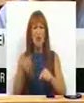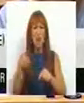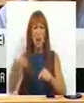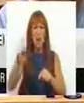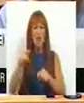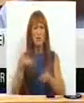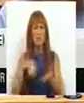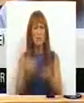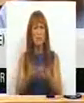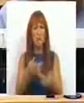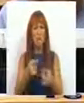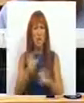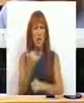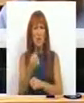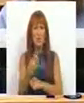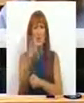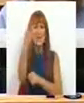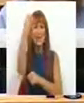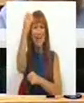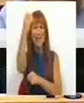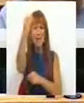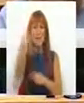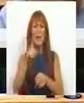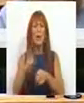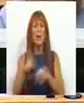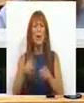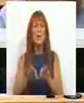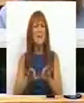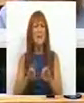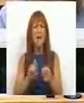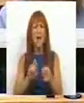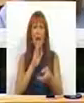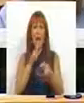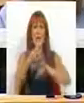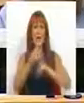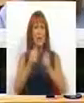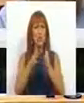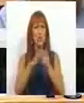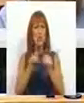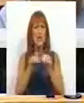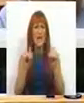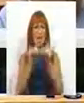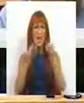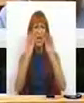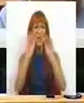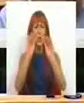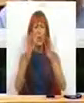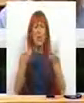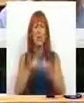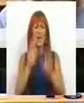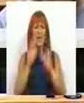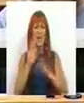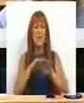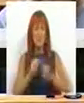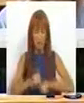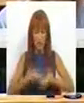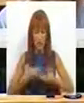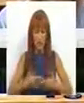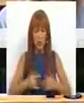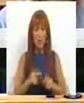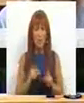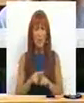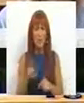Unidas estipularam para 2030, que consagram a igualdade de acesso a todos os níveis de educação e formação profissional